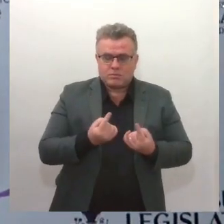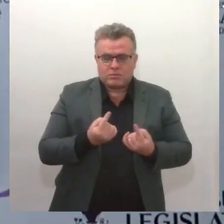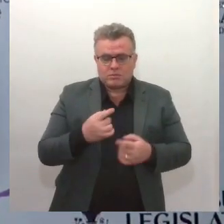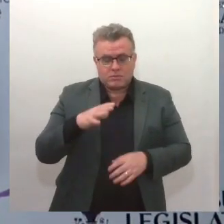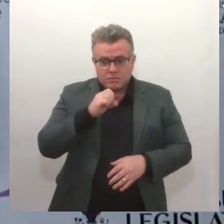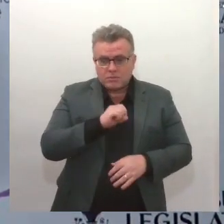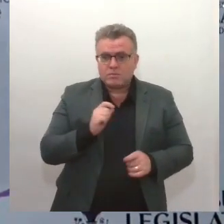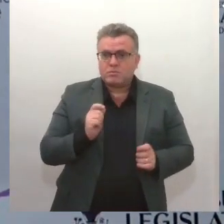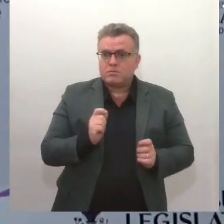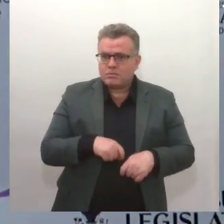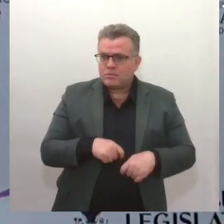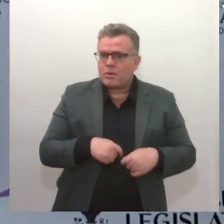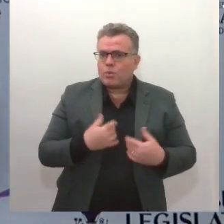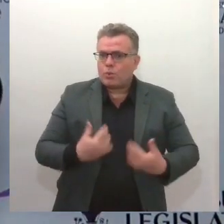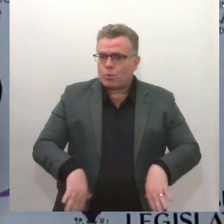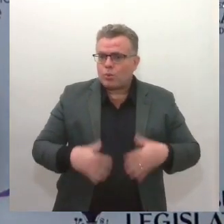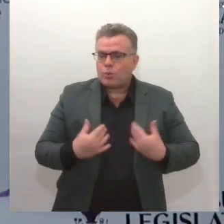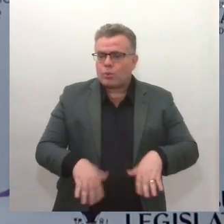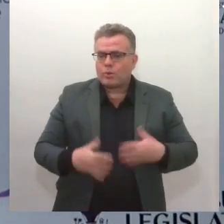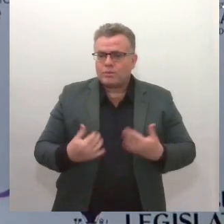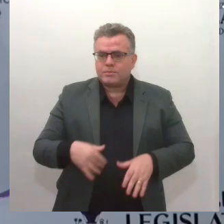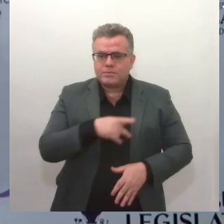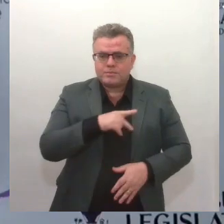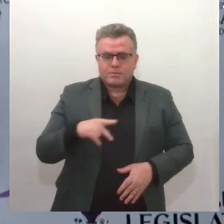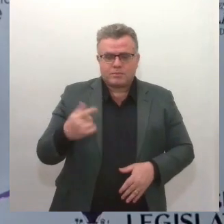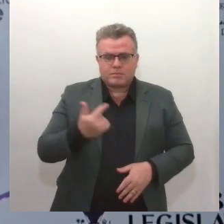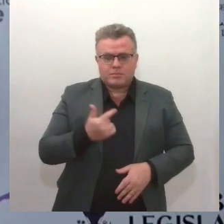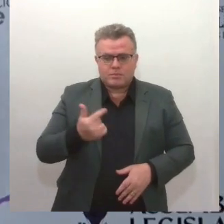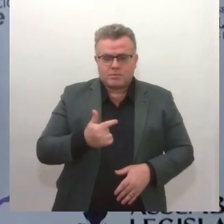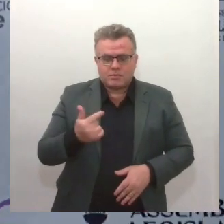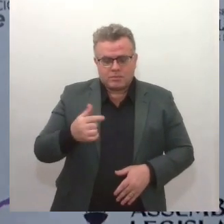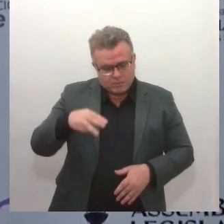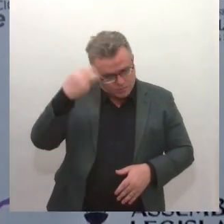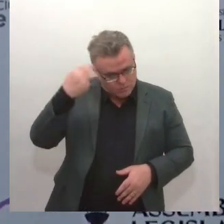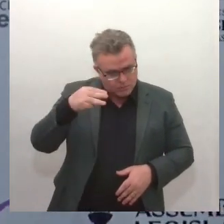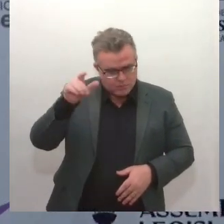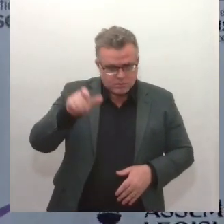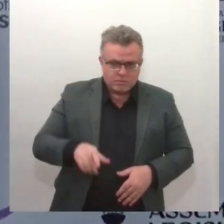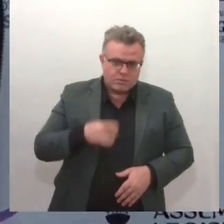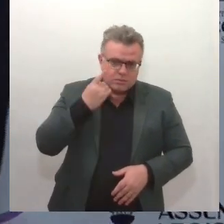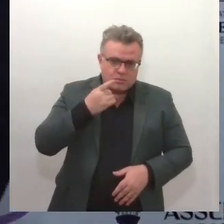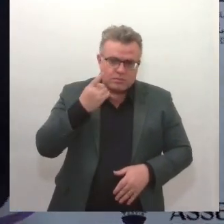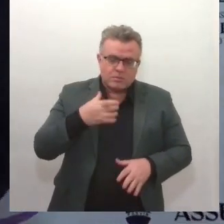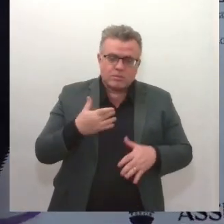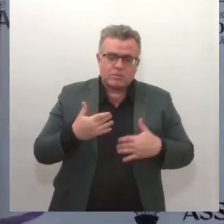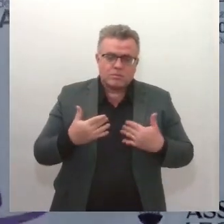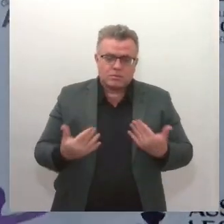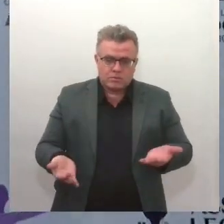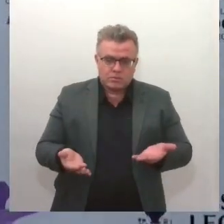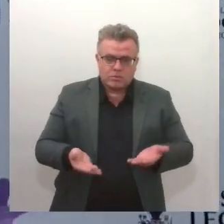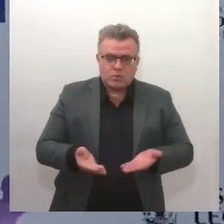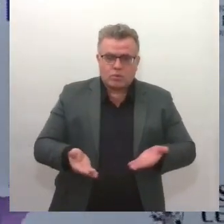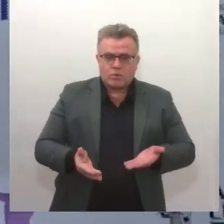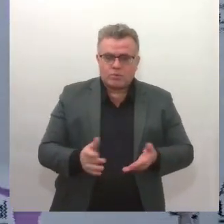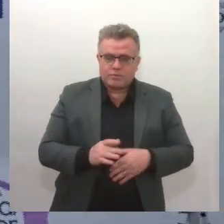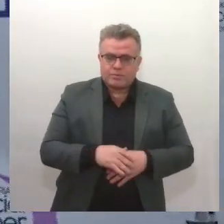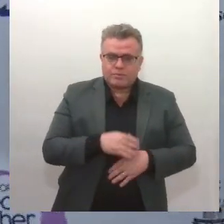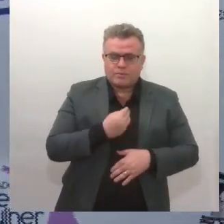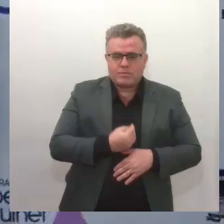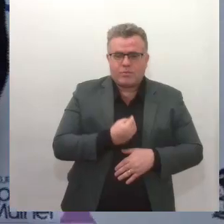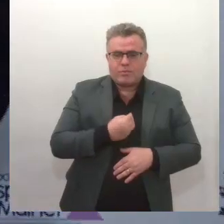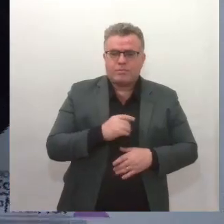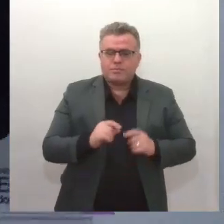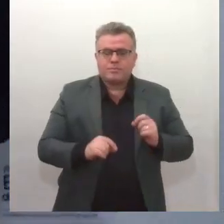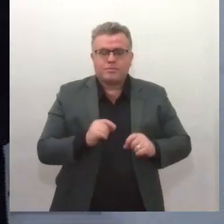o vice-presidente da Assembleia Legislativa de Sergipe, que presidiu a sessão do dia de hoje, o deputado Garibaldo Mendonça, que falou